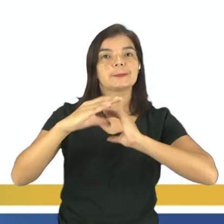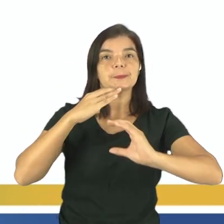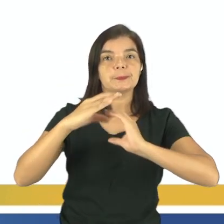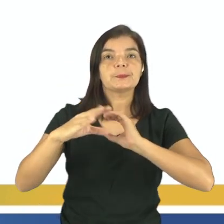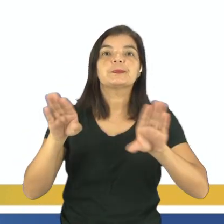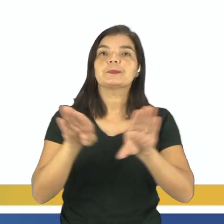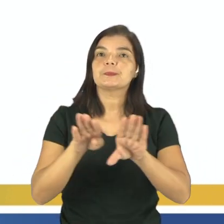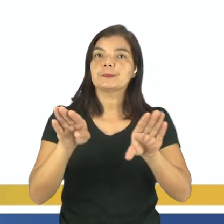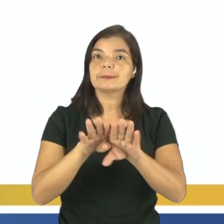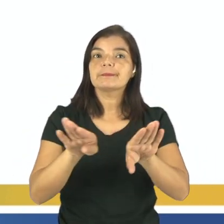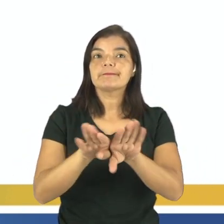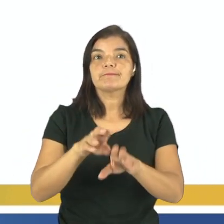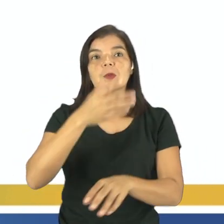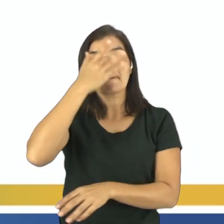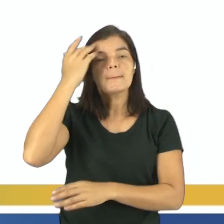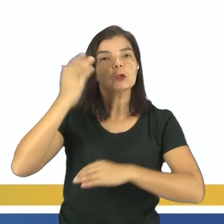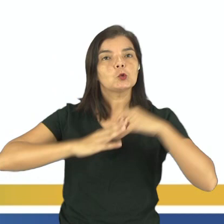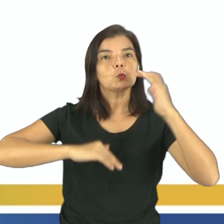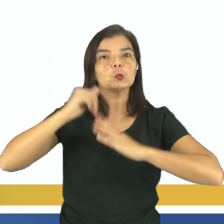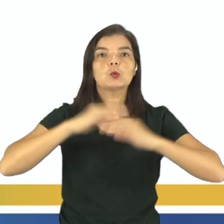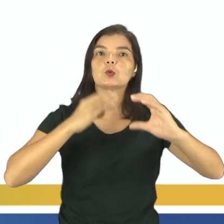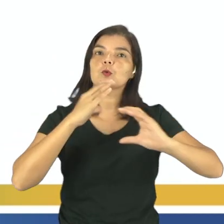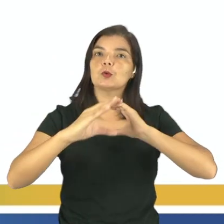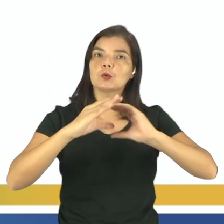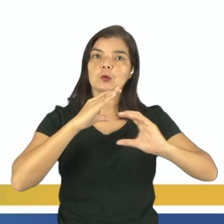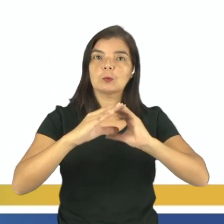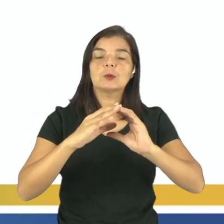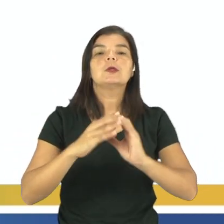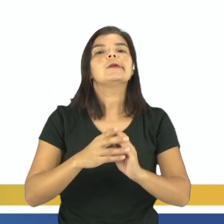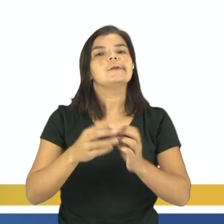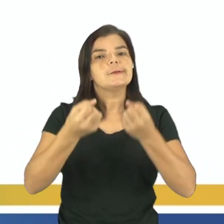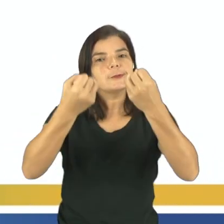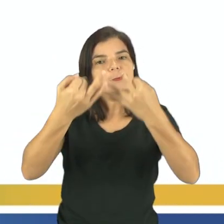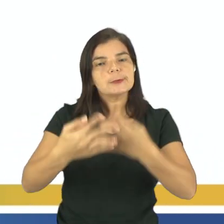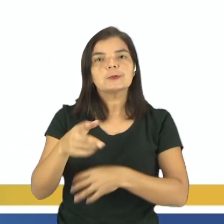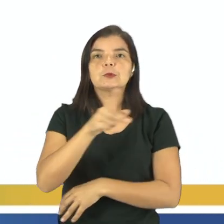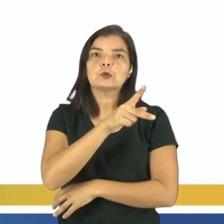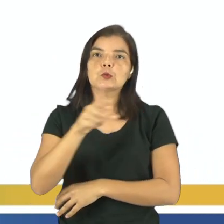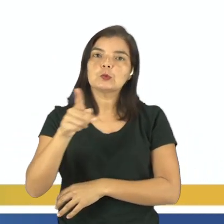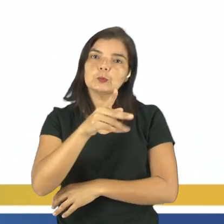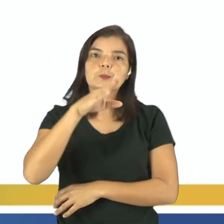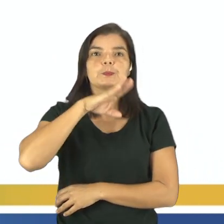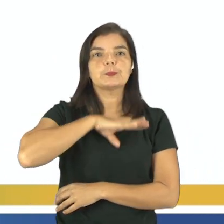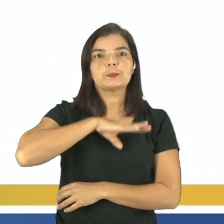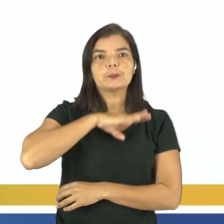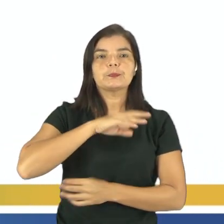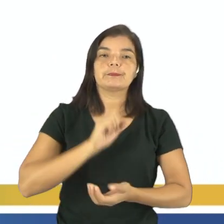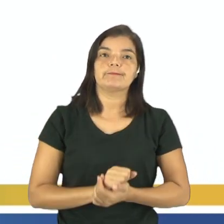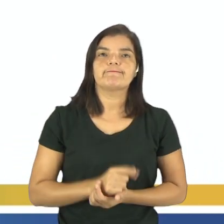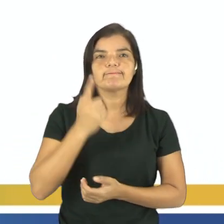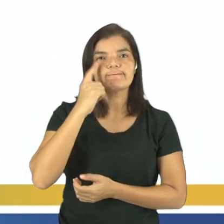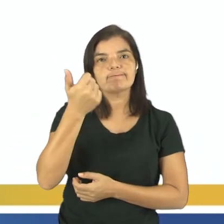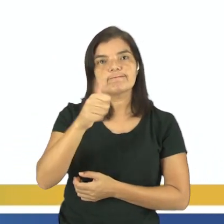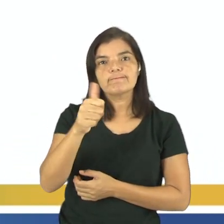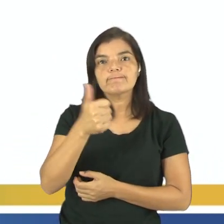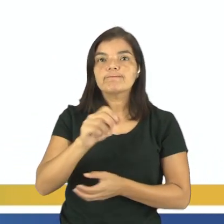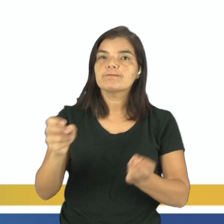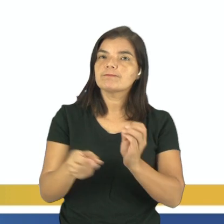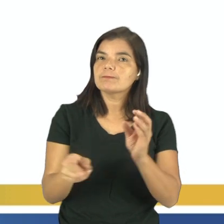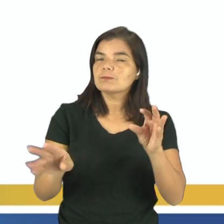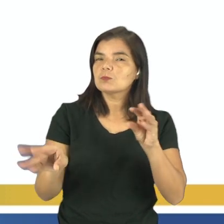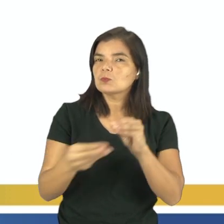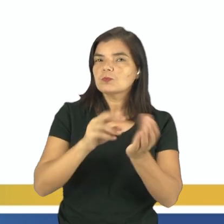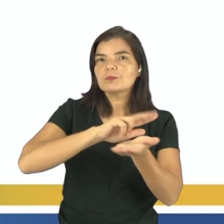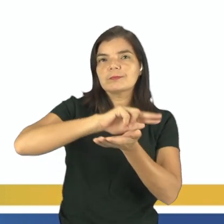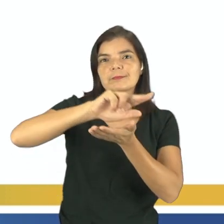canções, executadas por um músico e comentadas em seguida por um professor de português. As análises contemplam